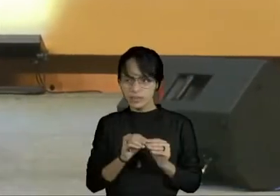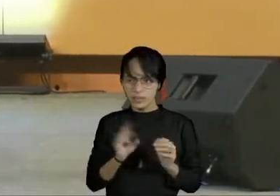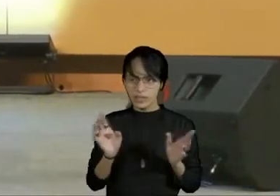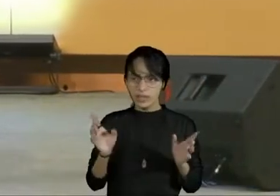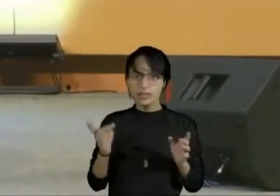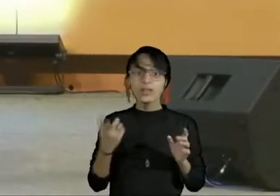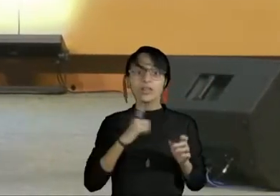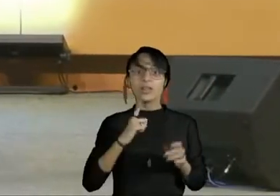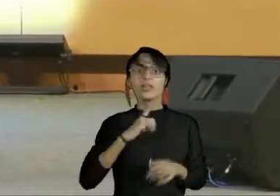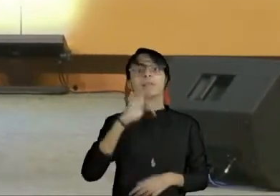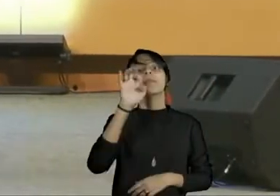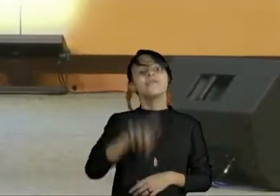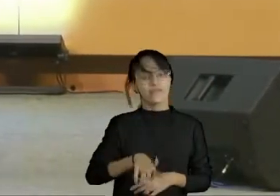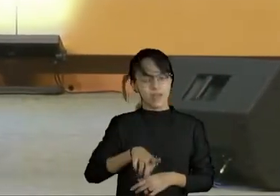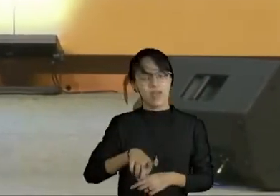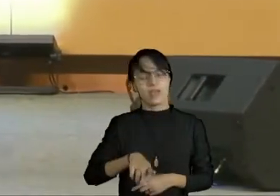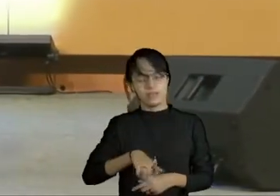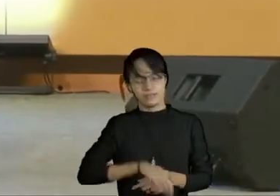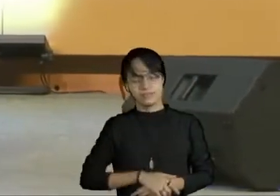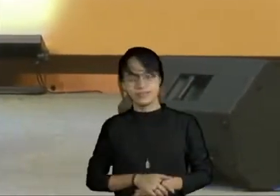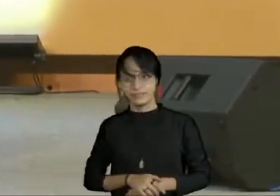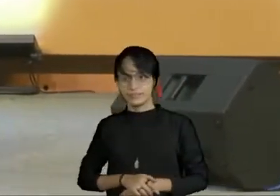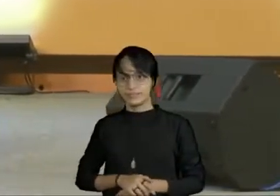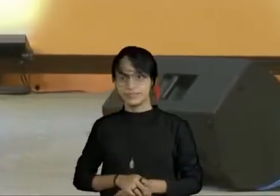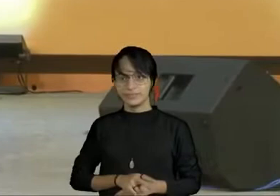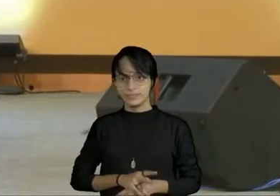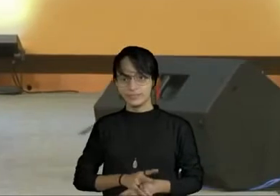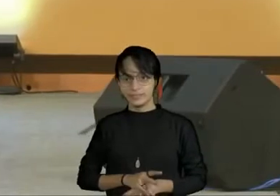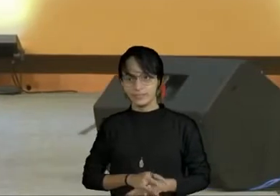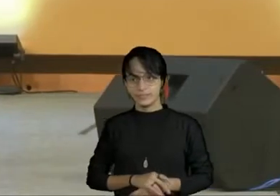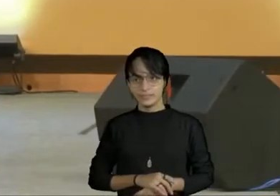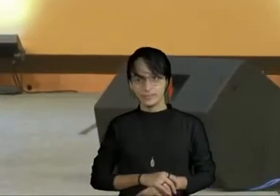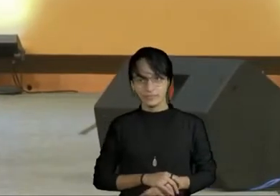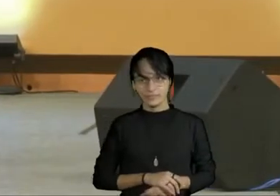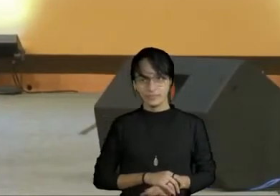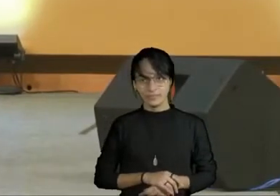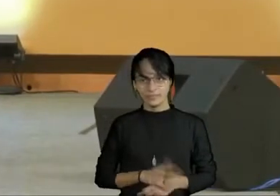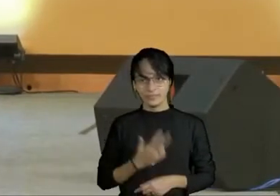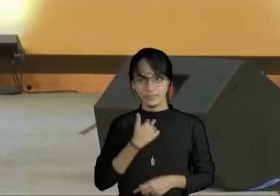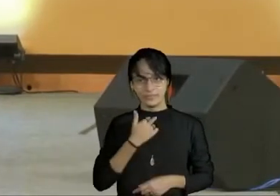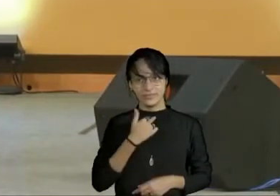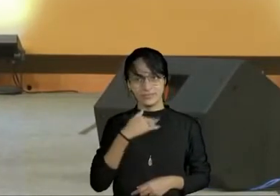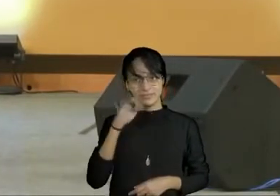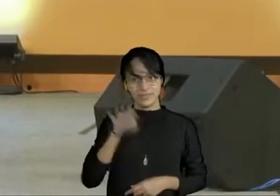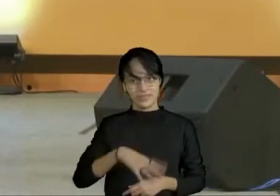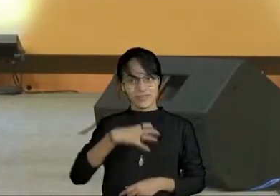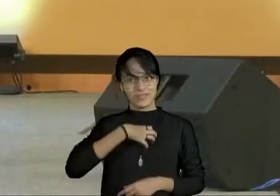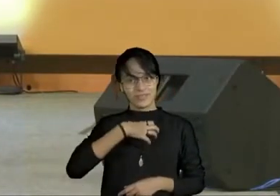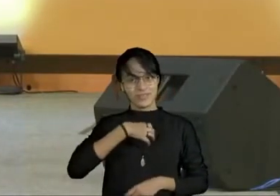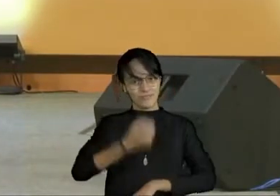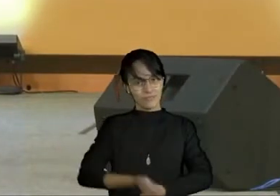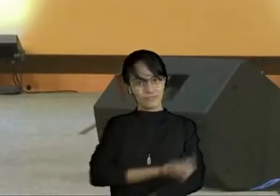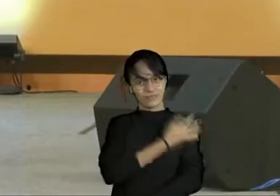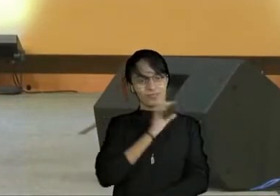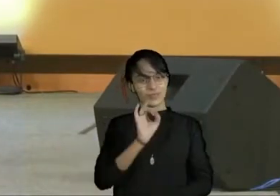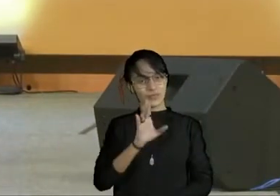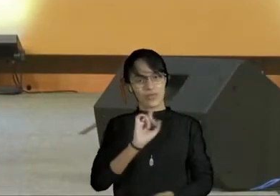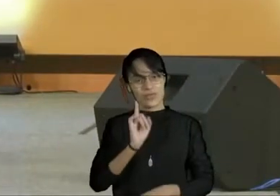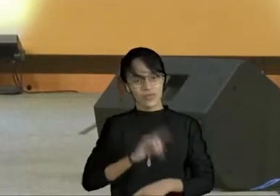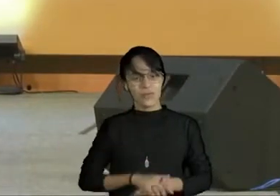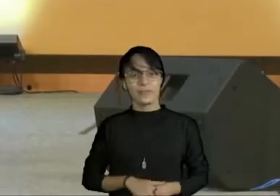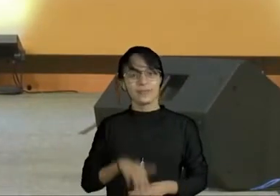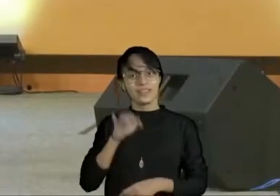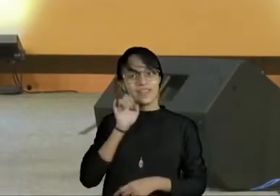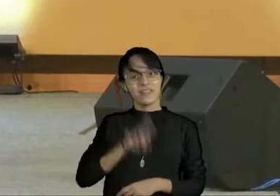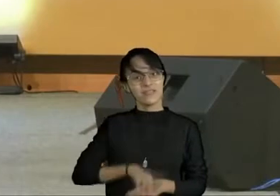temos fé. Nós temos fé. Mas não pode ser uma fé sensorial, uma fé que só sente. A